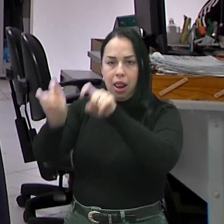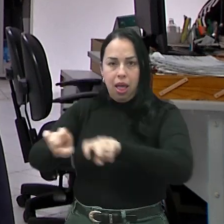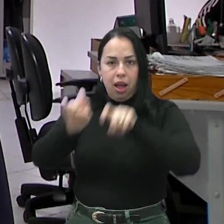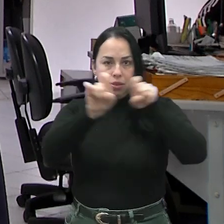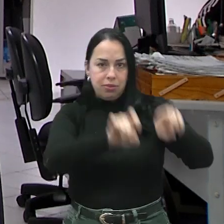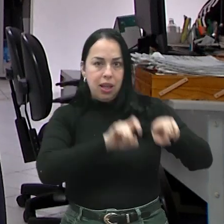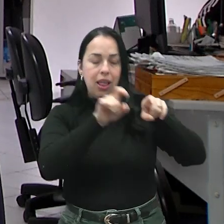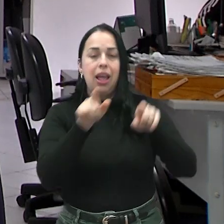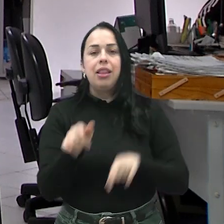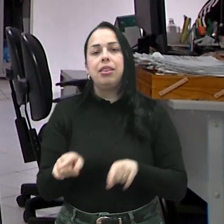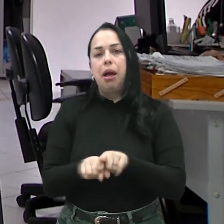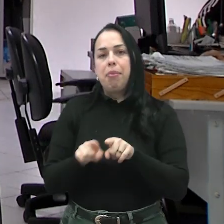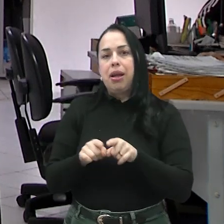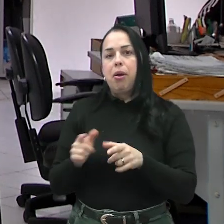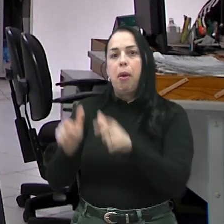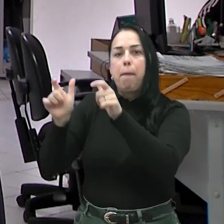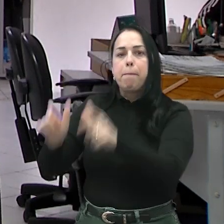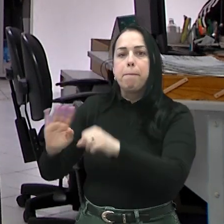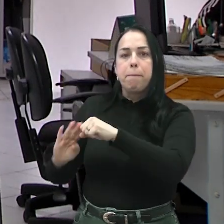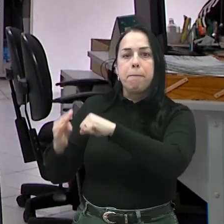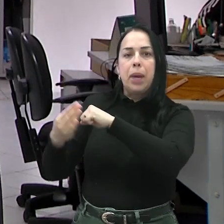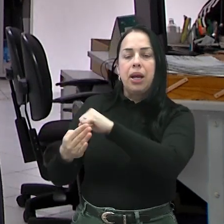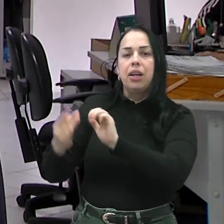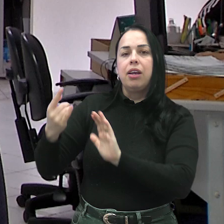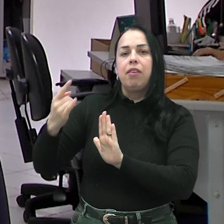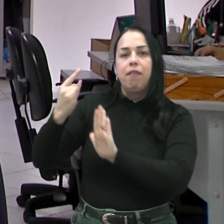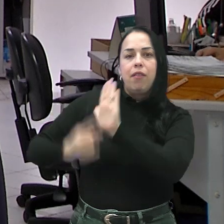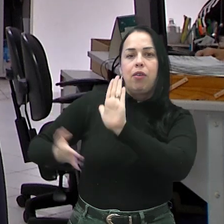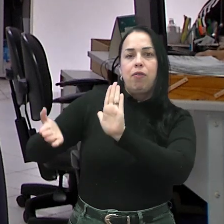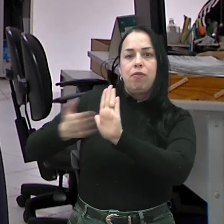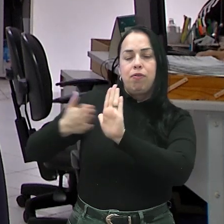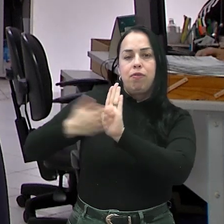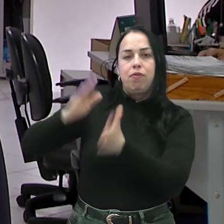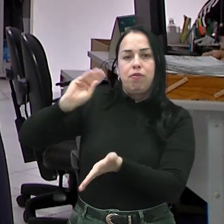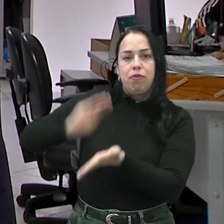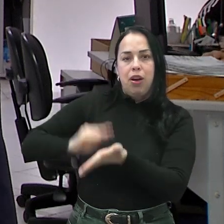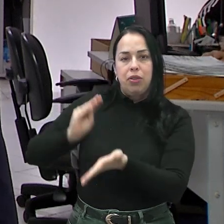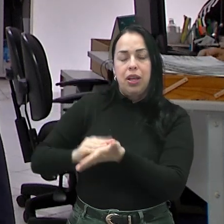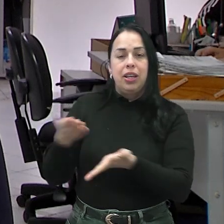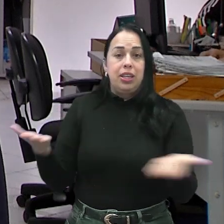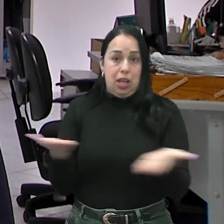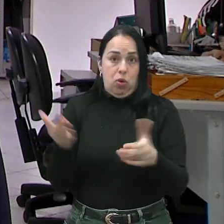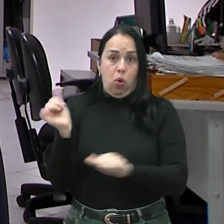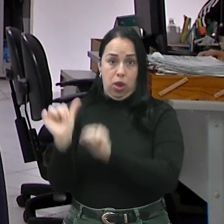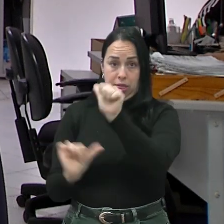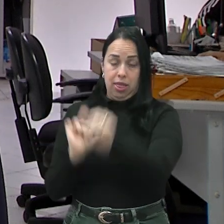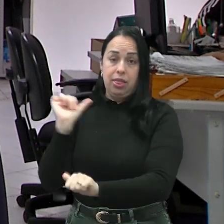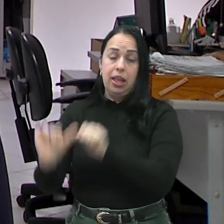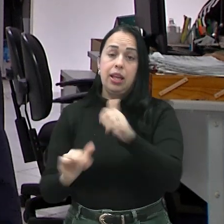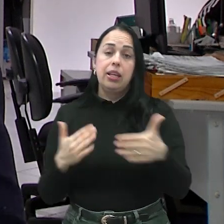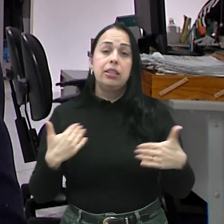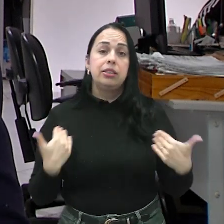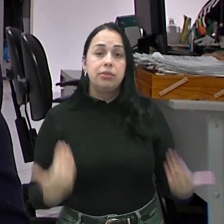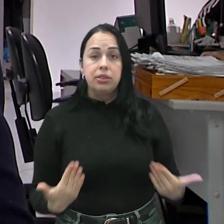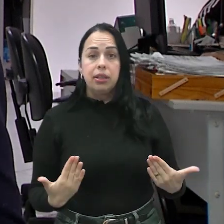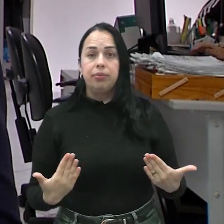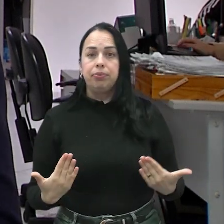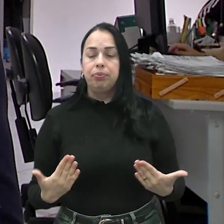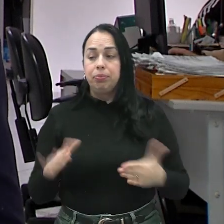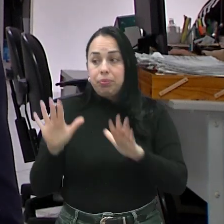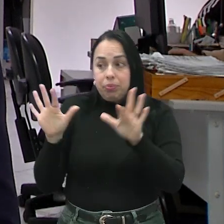estão passando pela regularização fundiária, eram áreas irregulares e que estão sendo regularizadas.